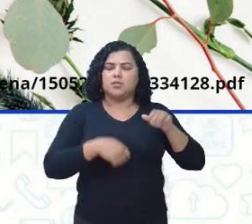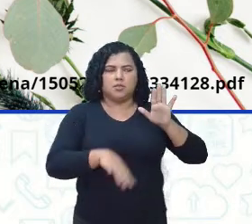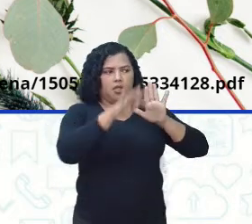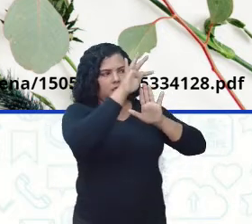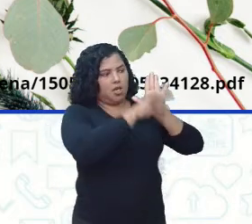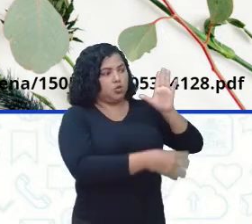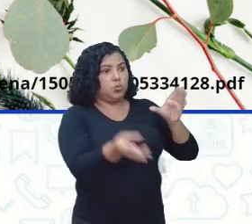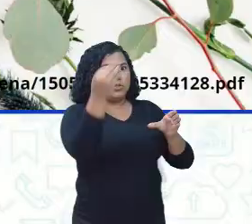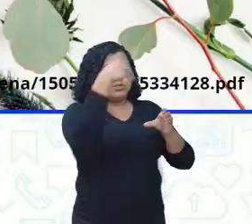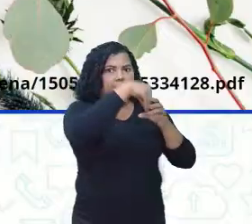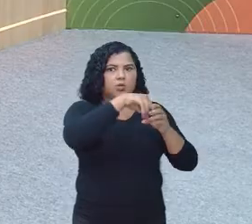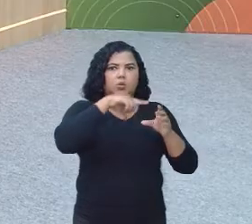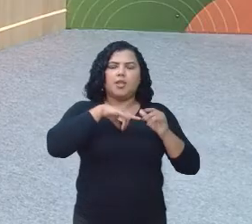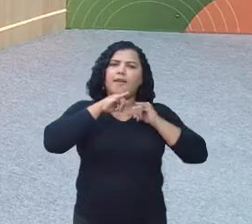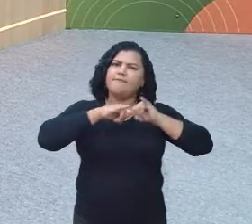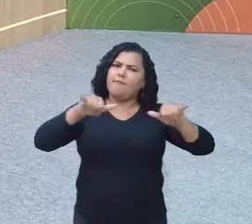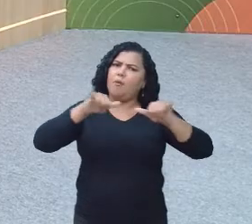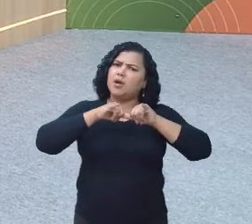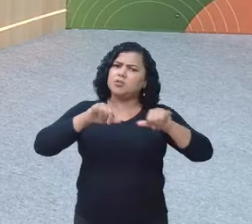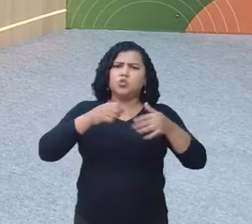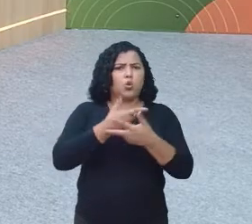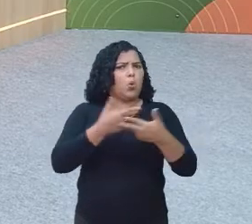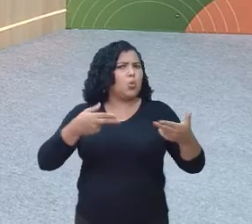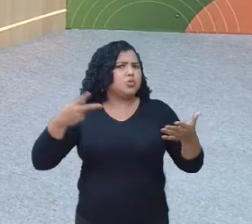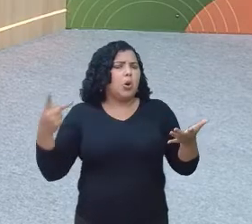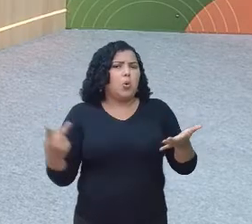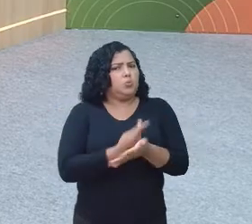informação de algum dado que aconteceu,